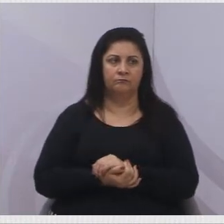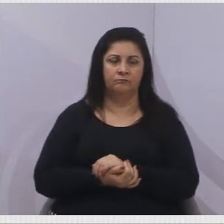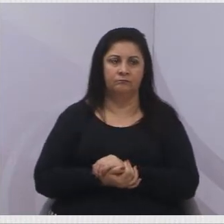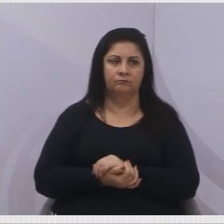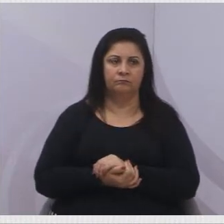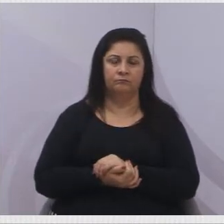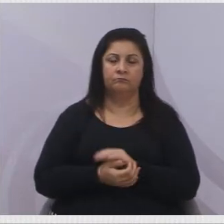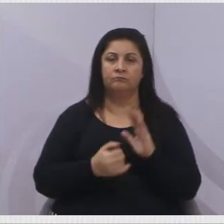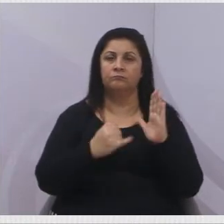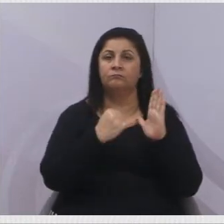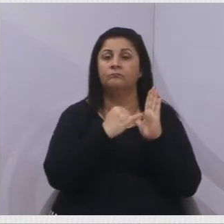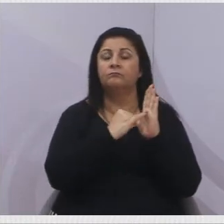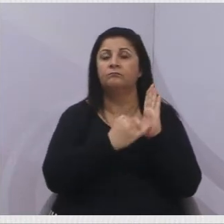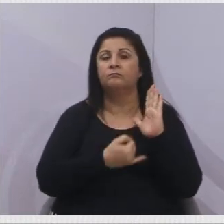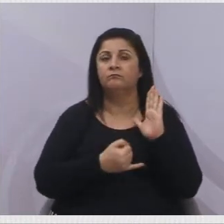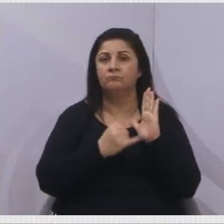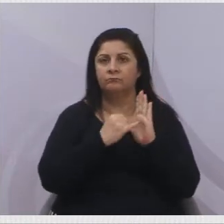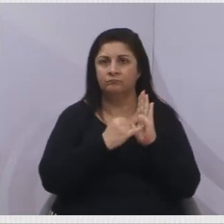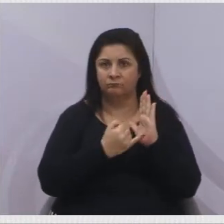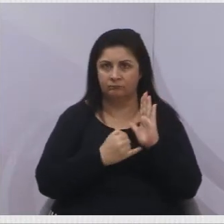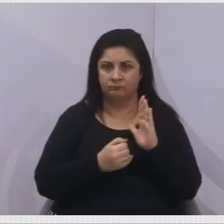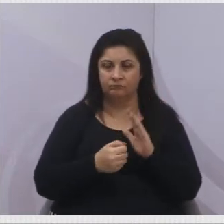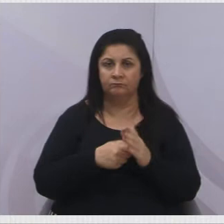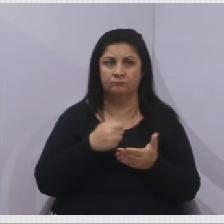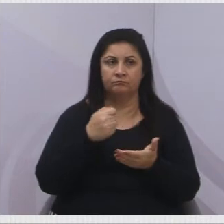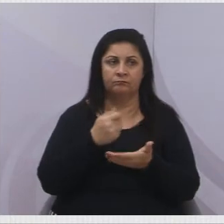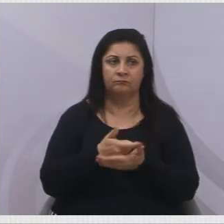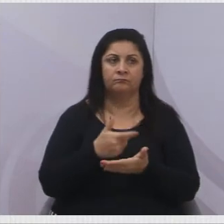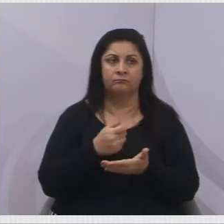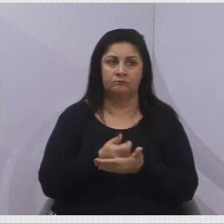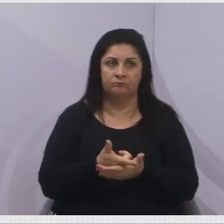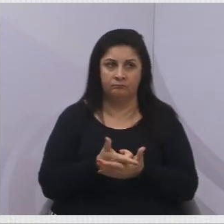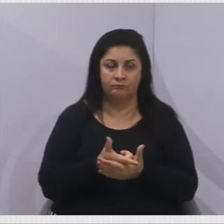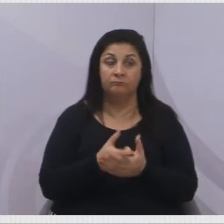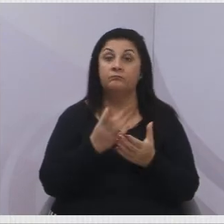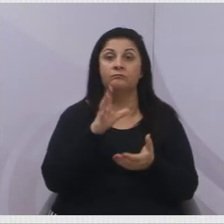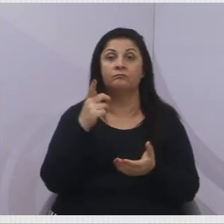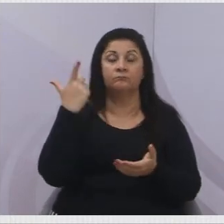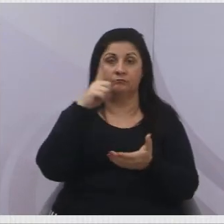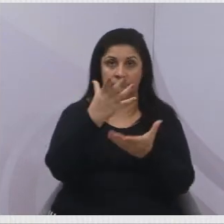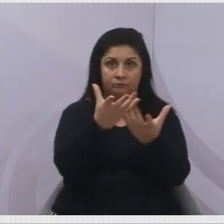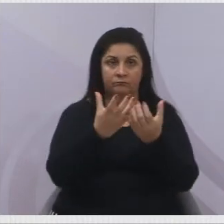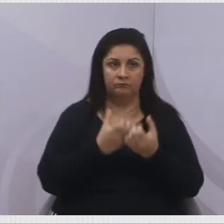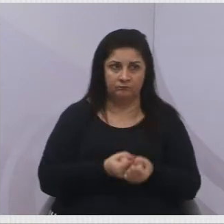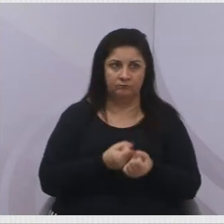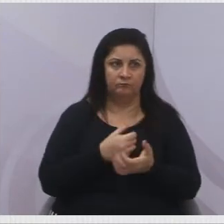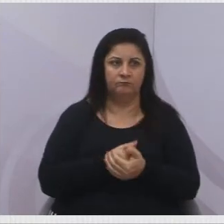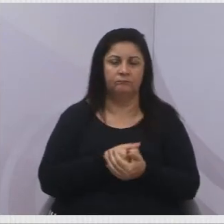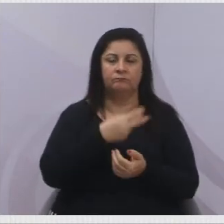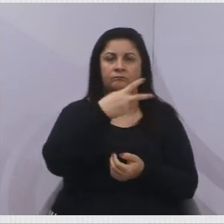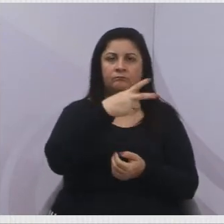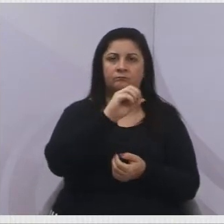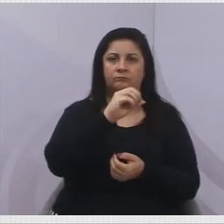os impostos arrecadados no segundo quadrimestre de 2021 foram R$